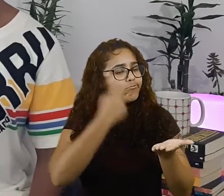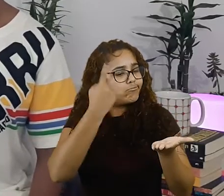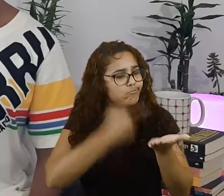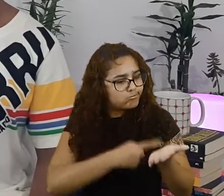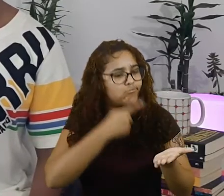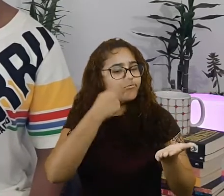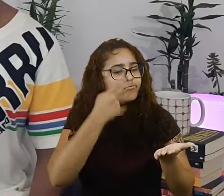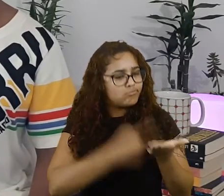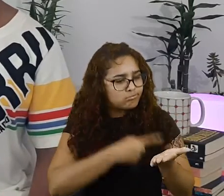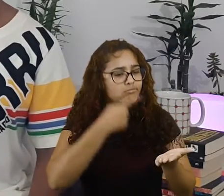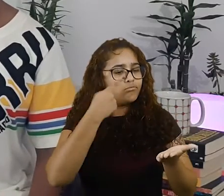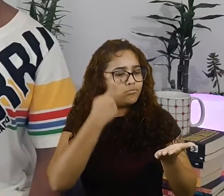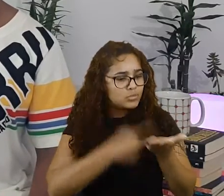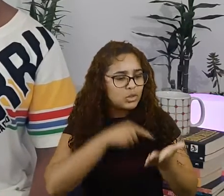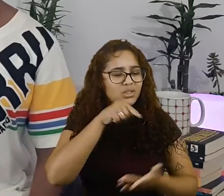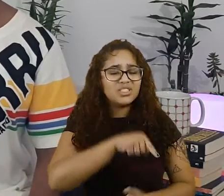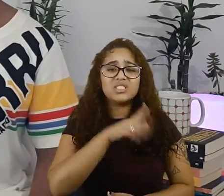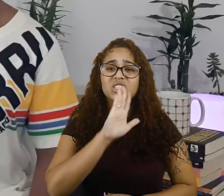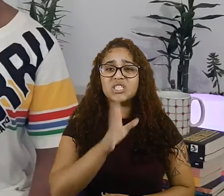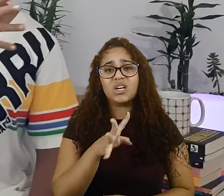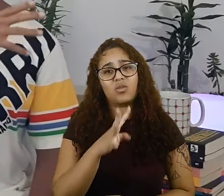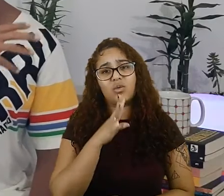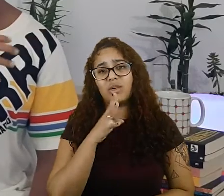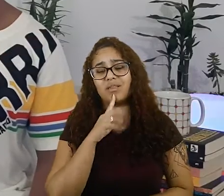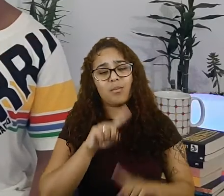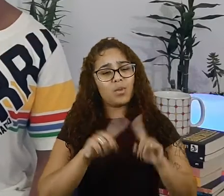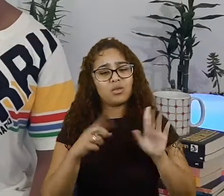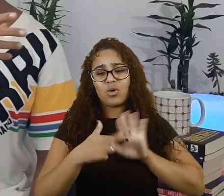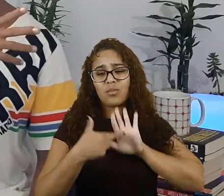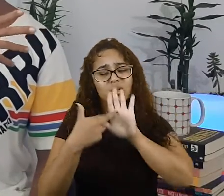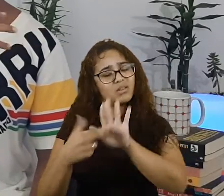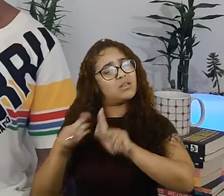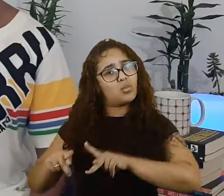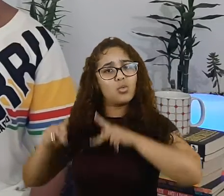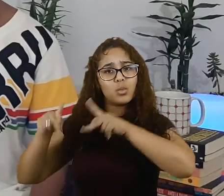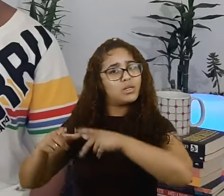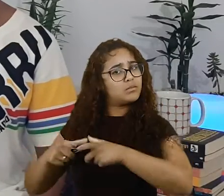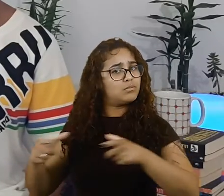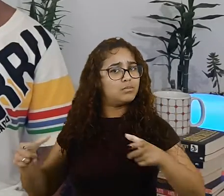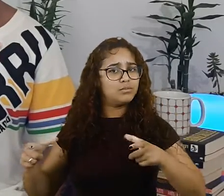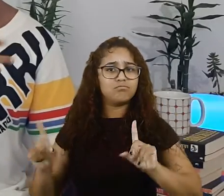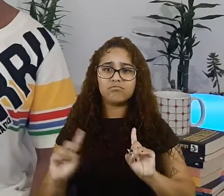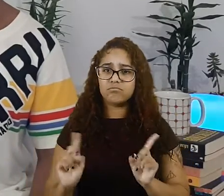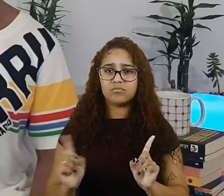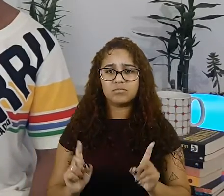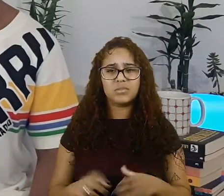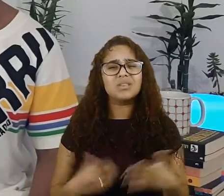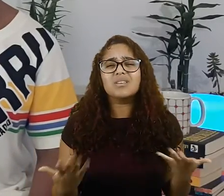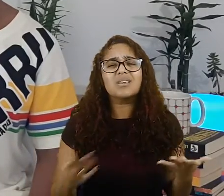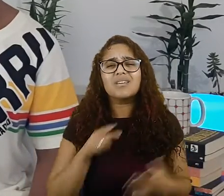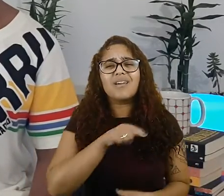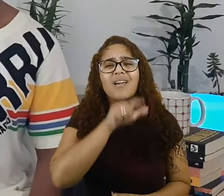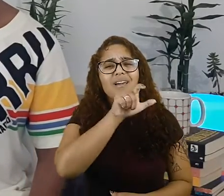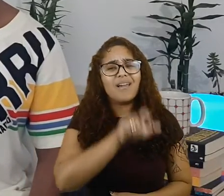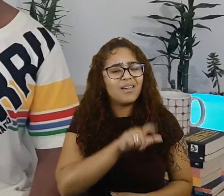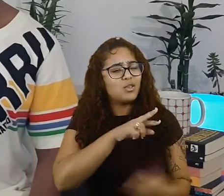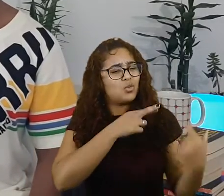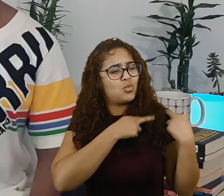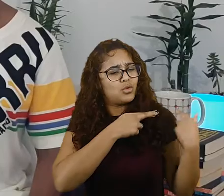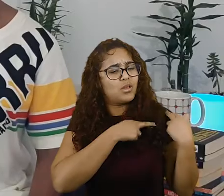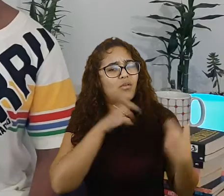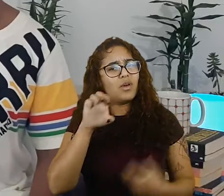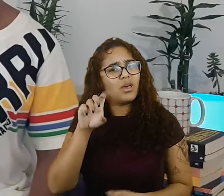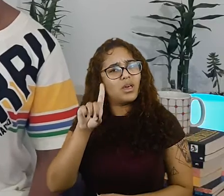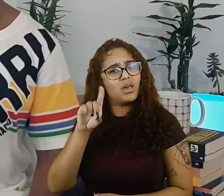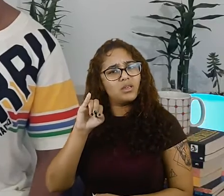continuar marcando esse território que a gente já sabe que não representa a maioria da população. Quem são